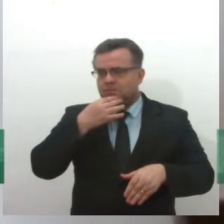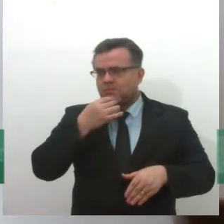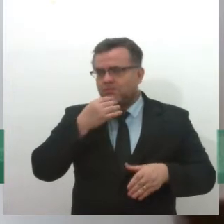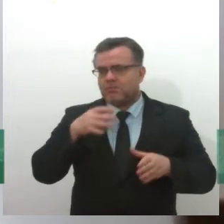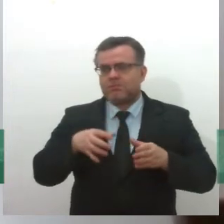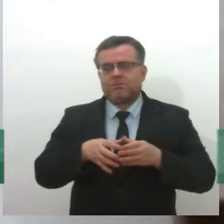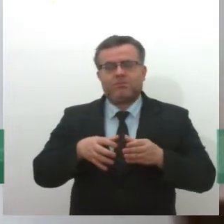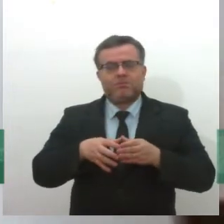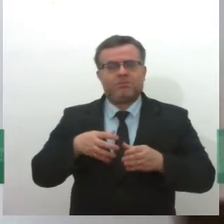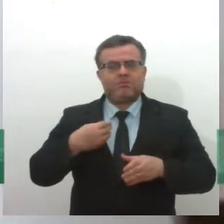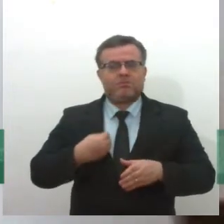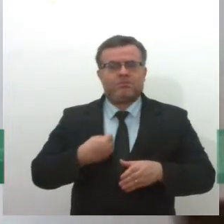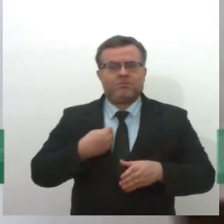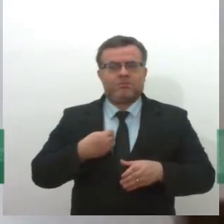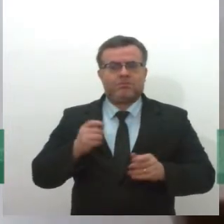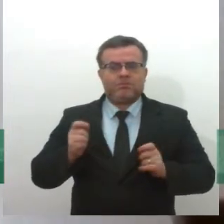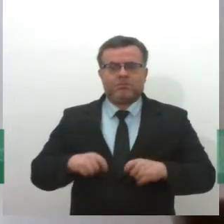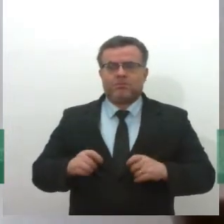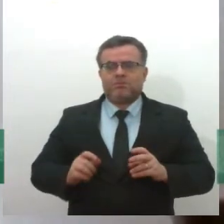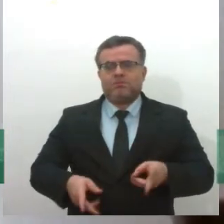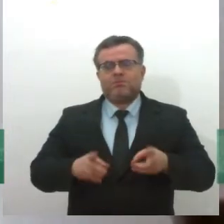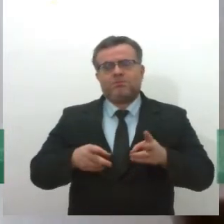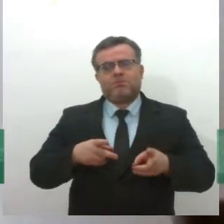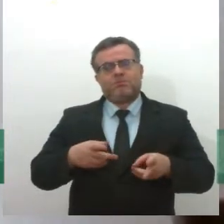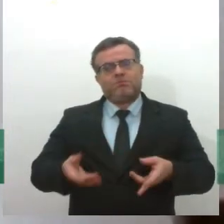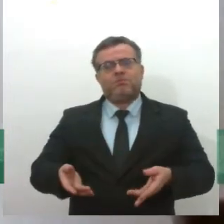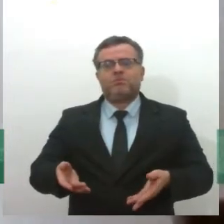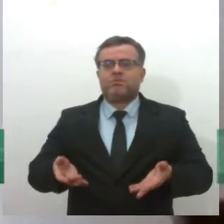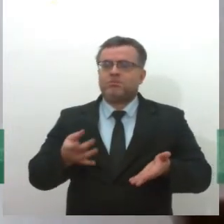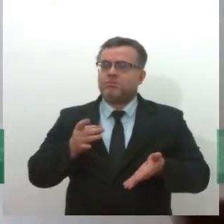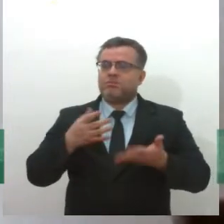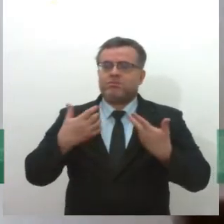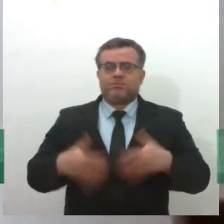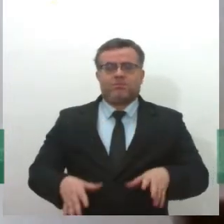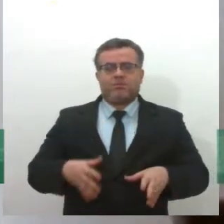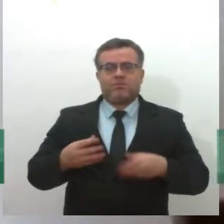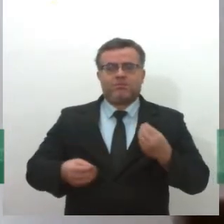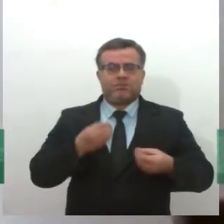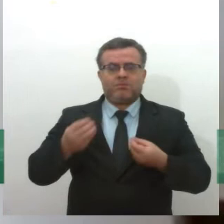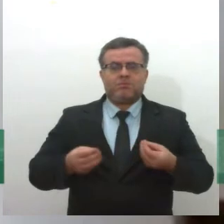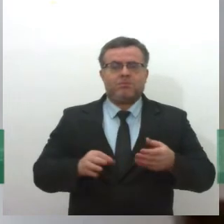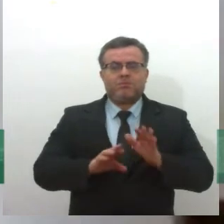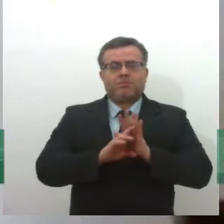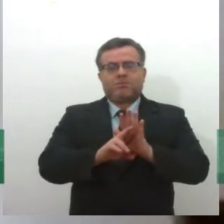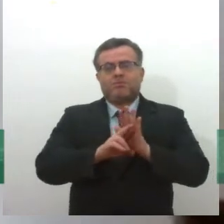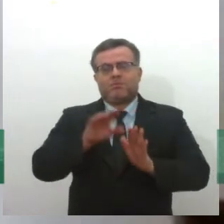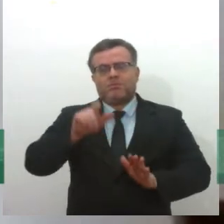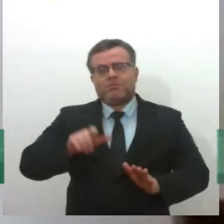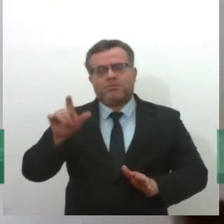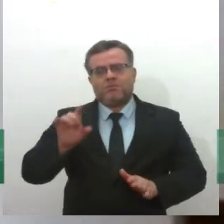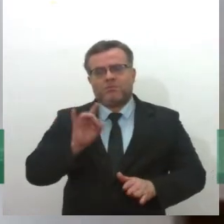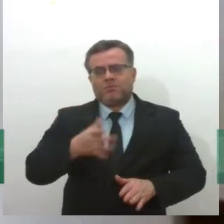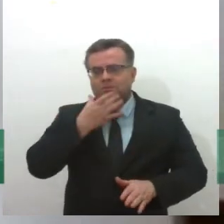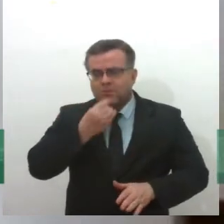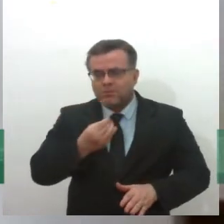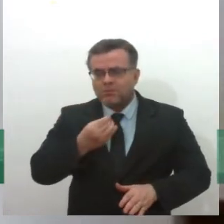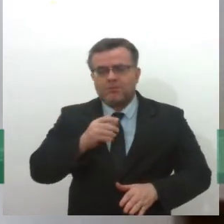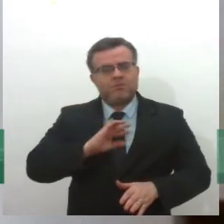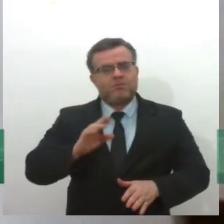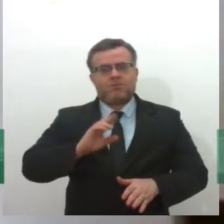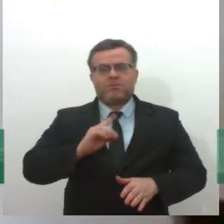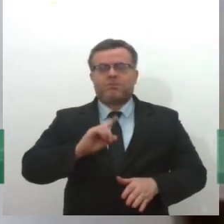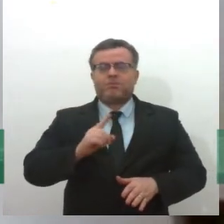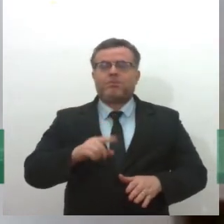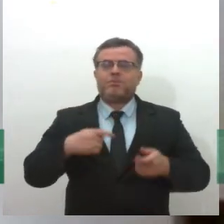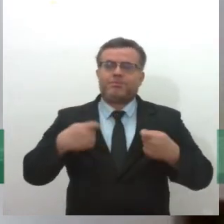política. Hoje já existe um incômodo muito grande, né, sobre esse tipo de postura, sobre esse tipo de posicionamento, e a